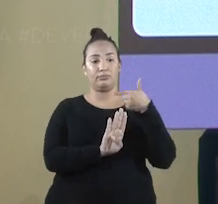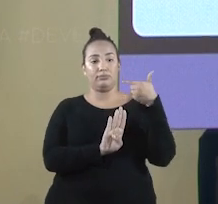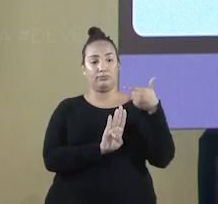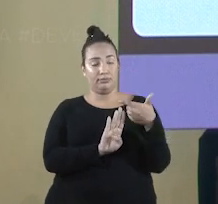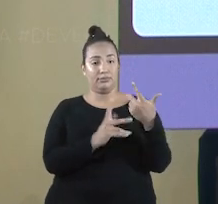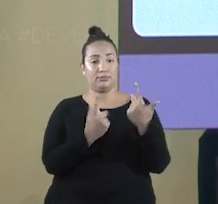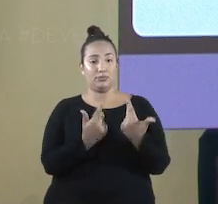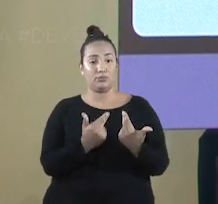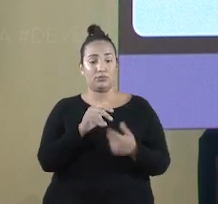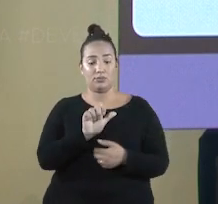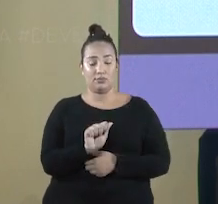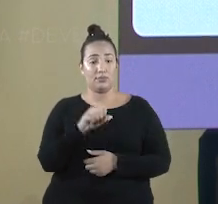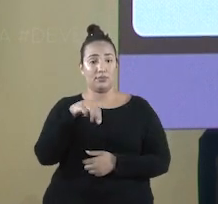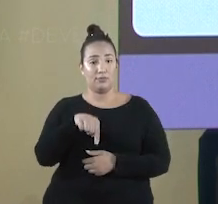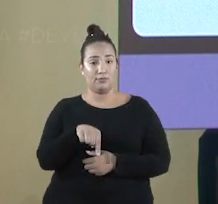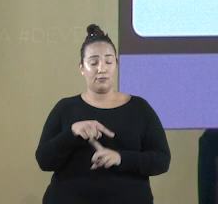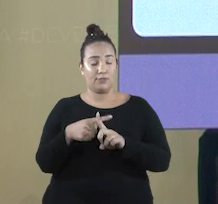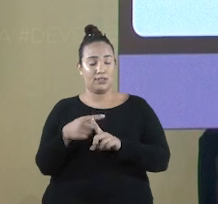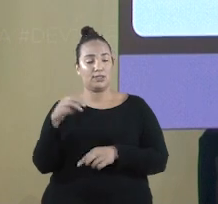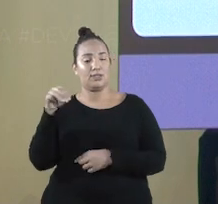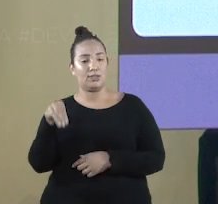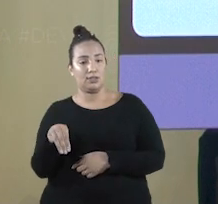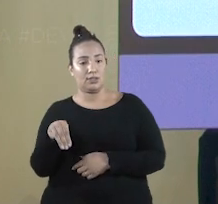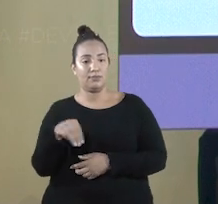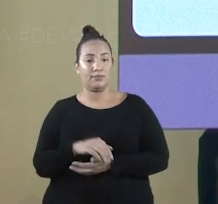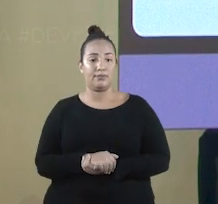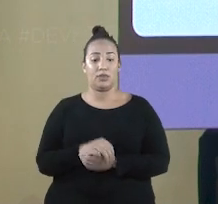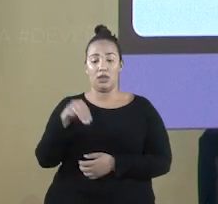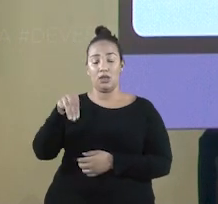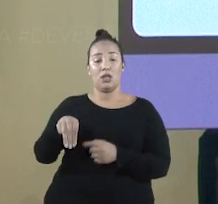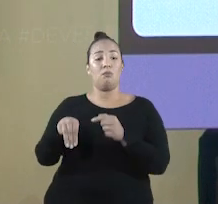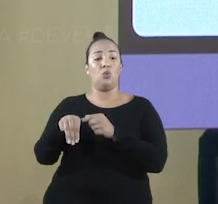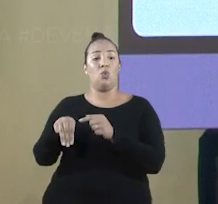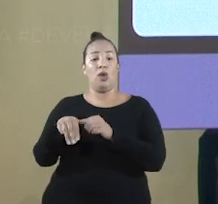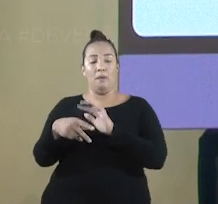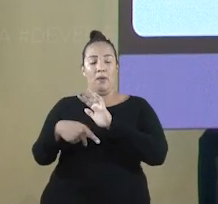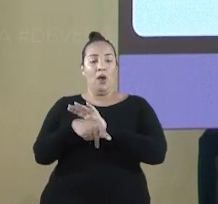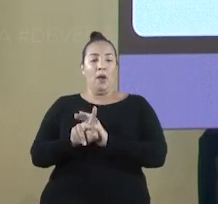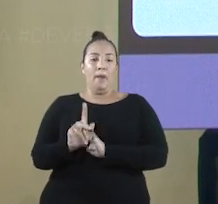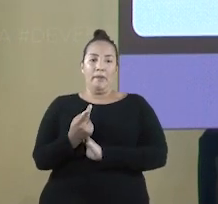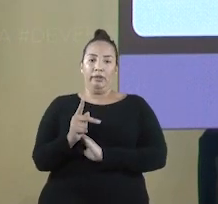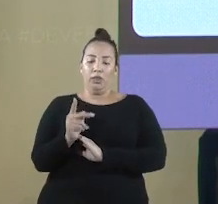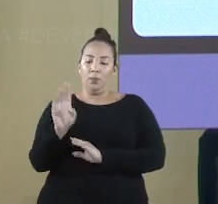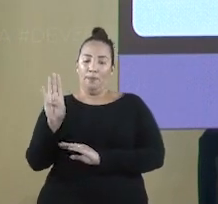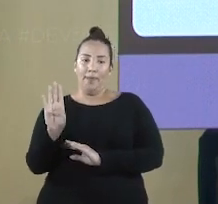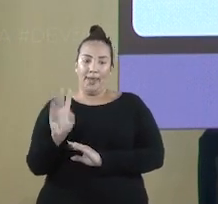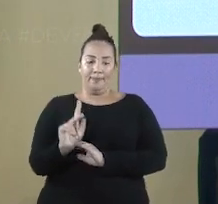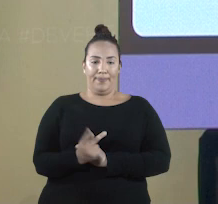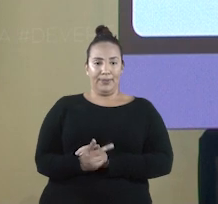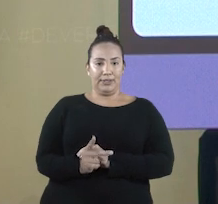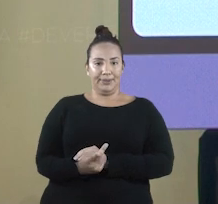ao quadrado é igual a A vezes M. E M é a projeção de B